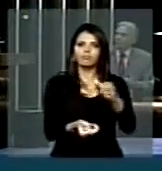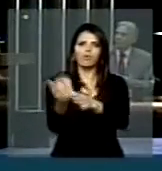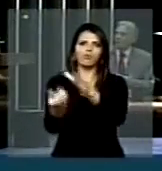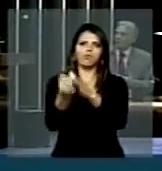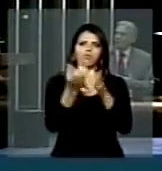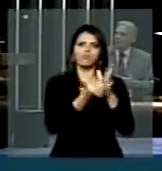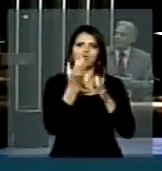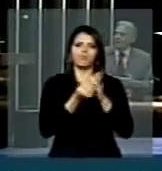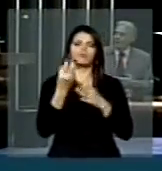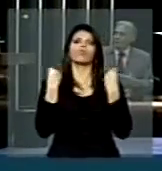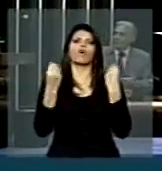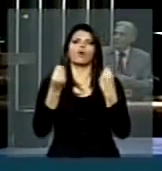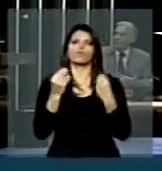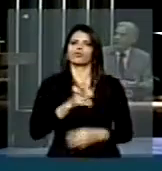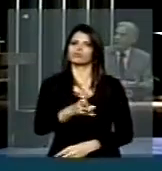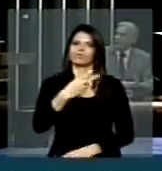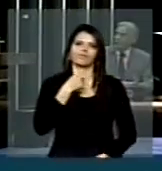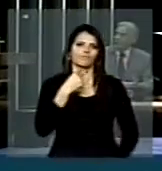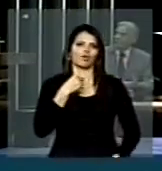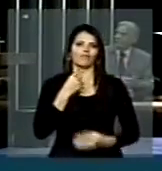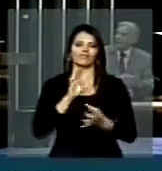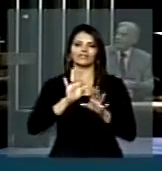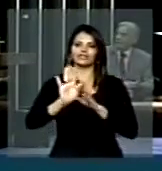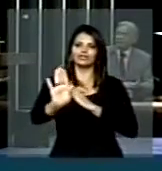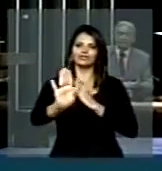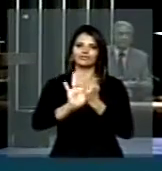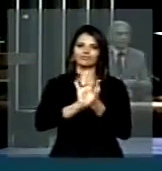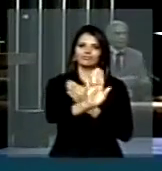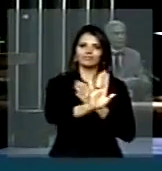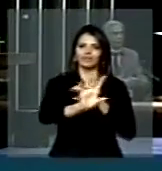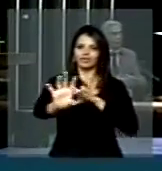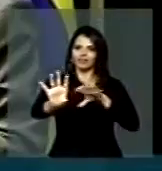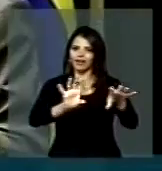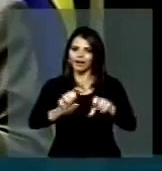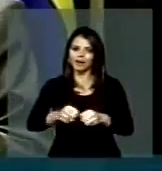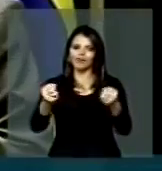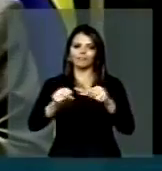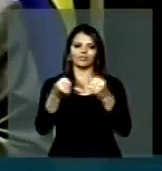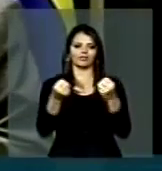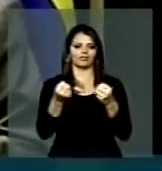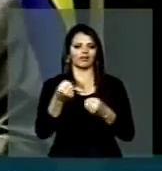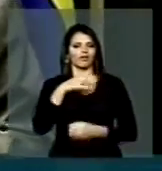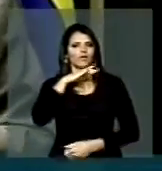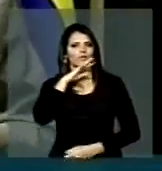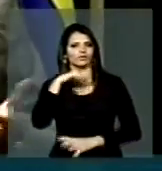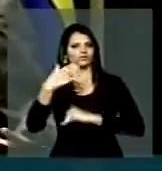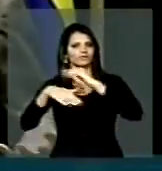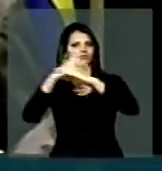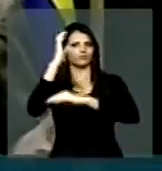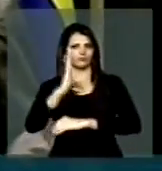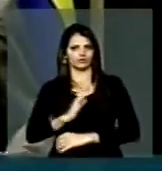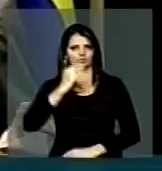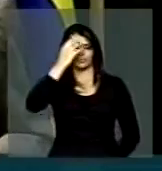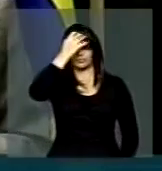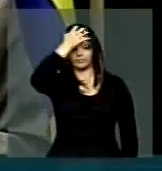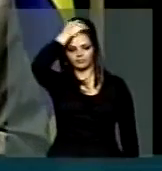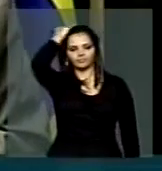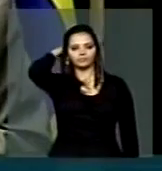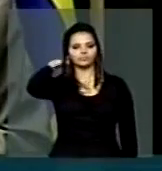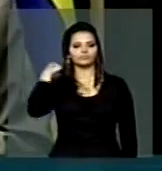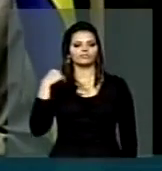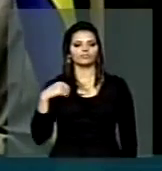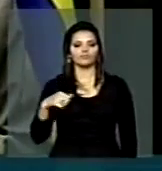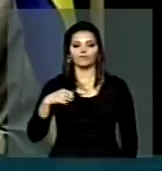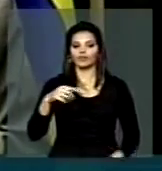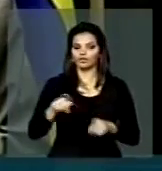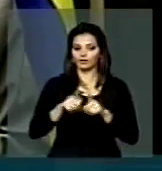pode continuar. Isso tem consequências negativas para o desenvolvimento do país. Também é visível que